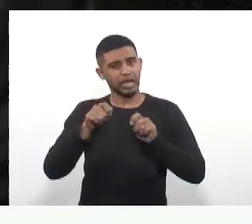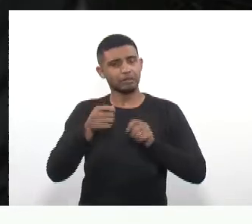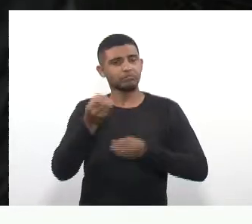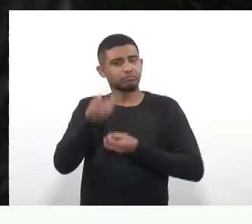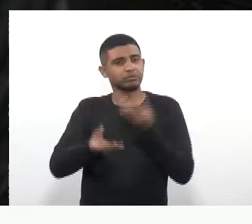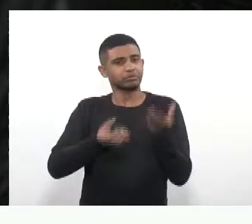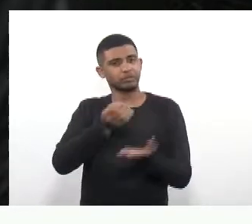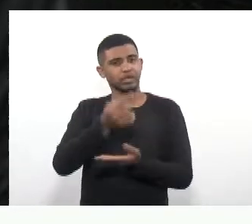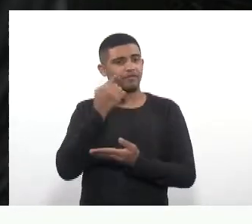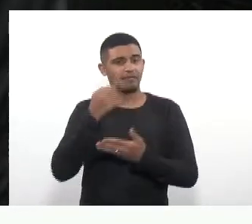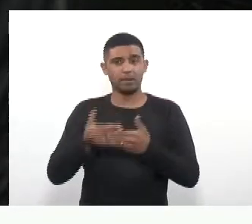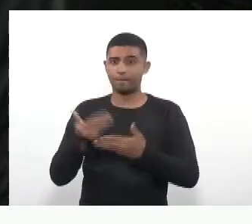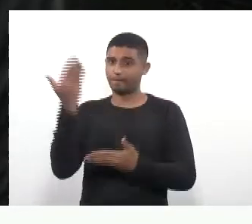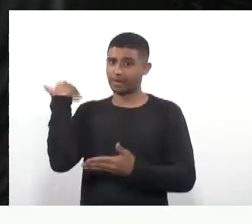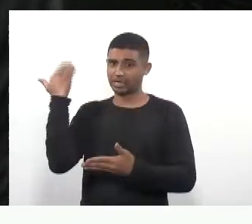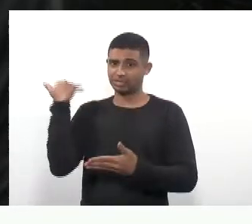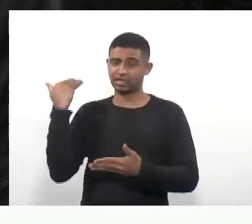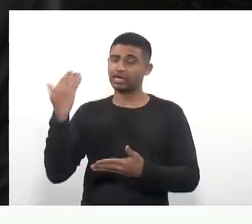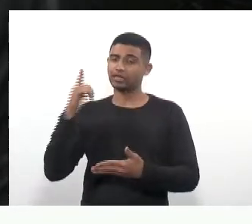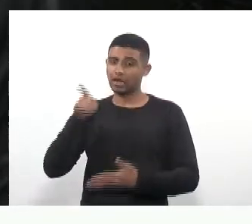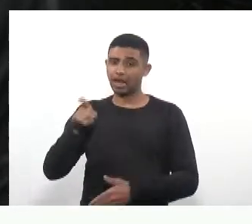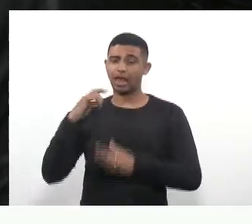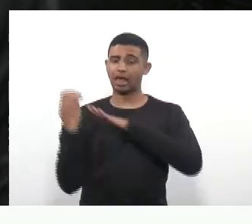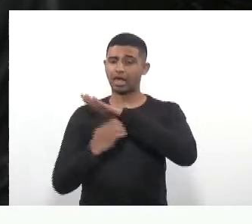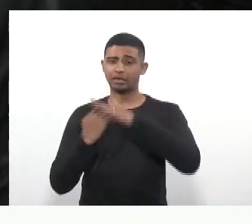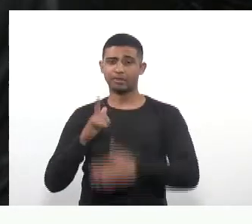época, a Genersa estava com certo,